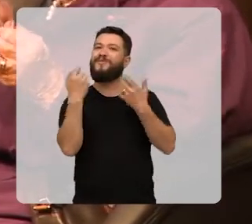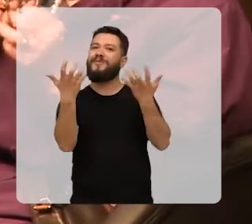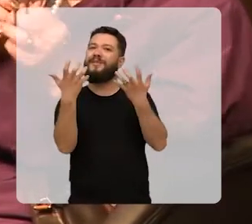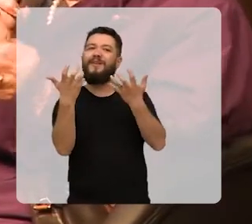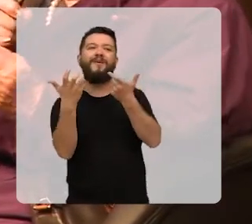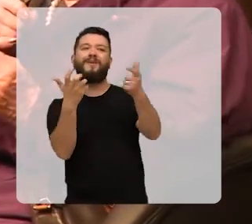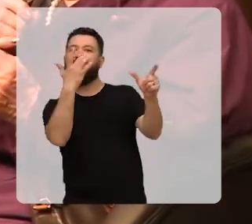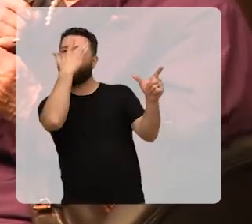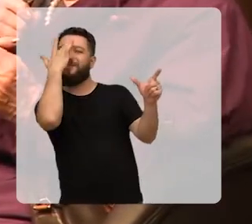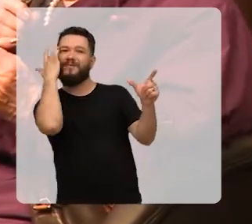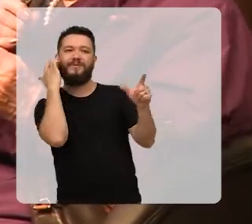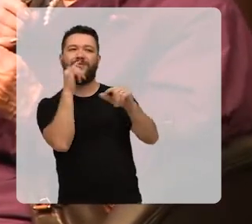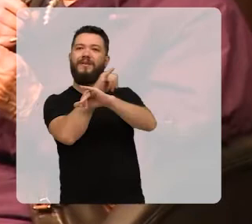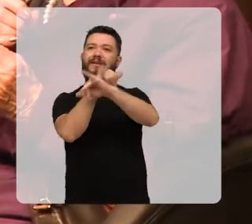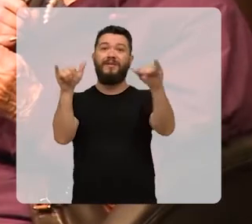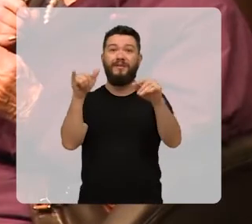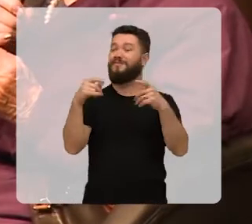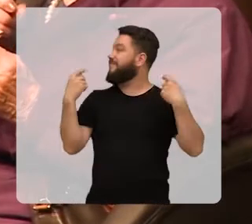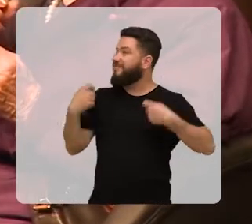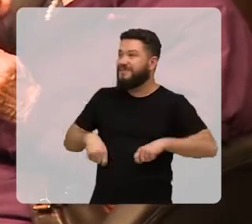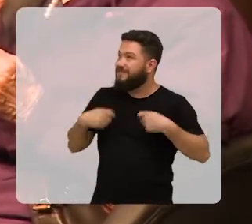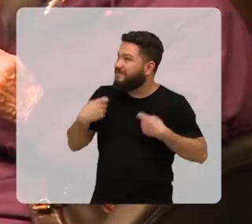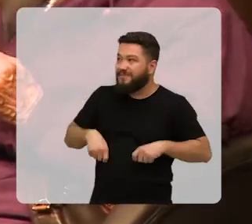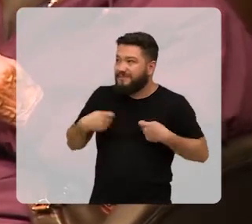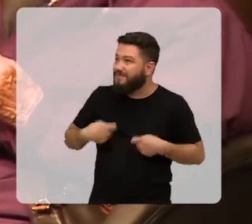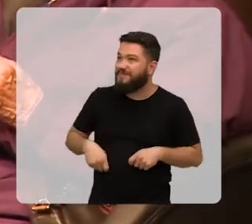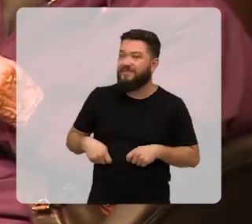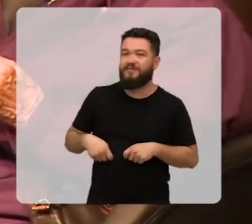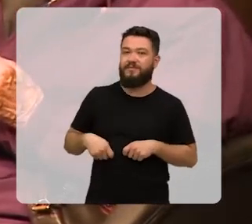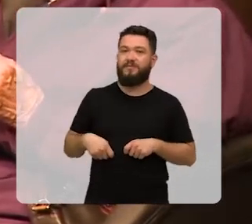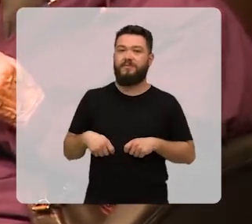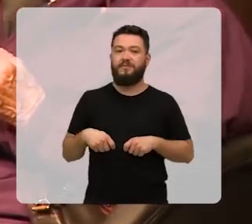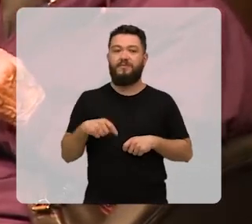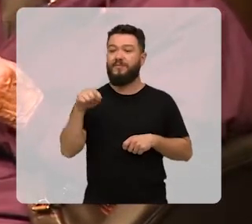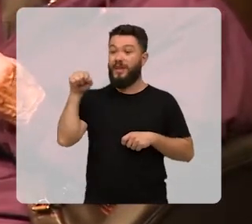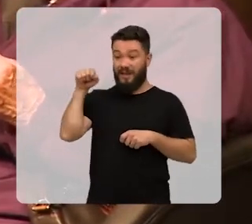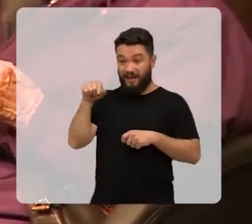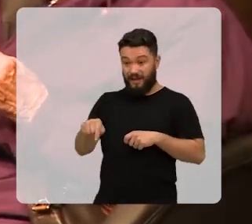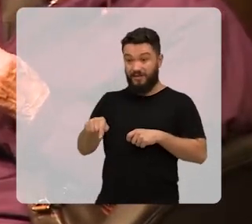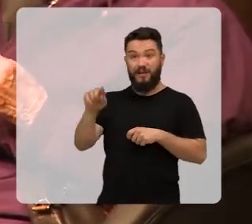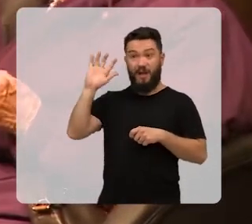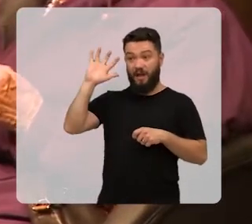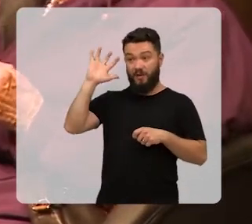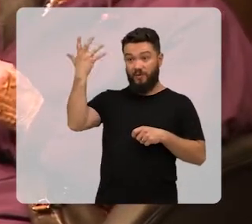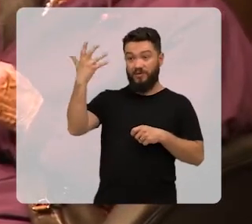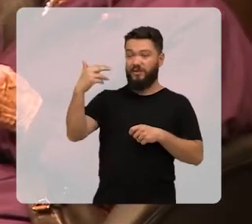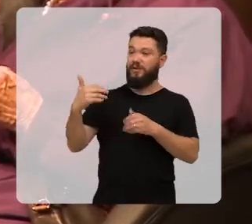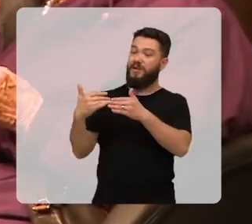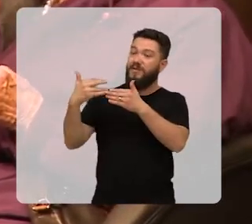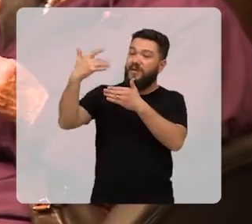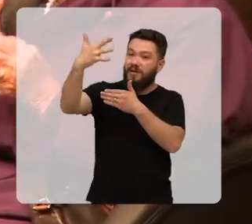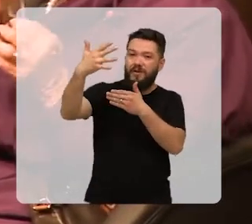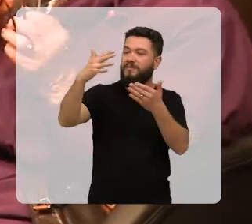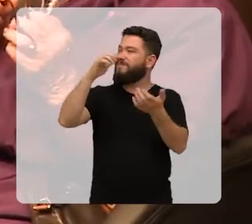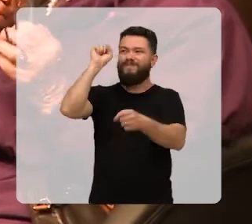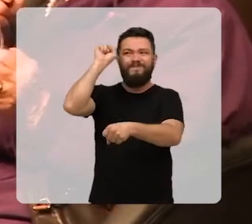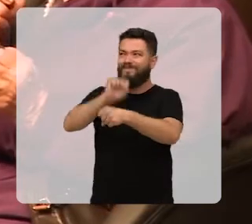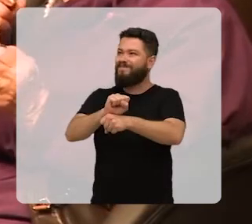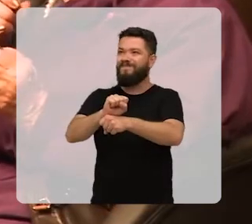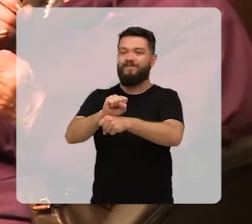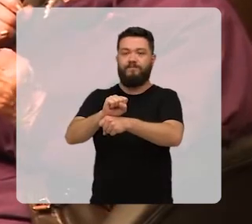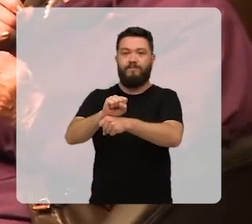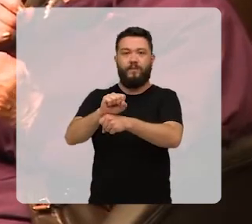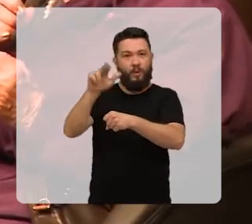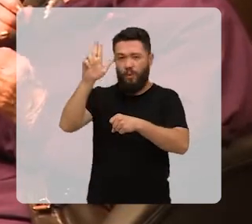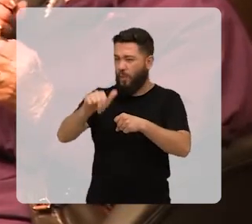porque é necessário para que isso jamais acontecerá que tem